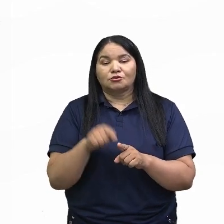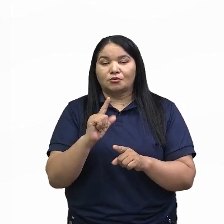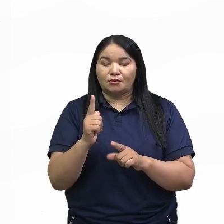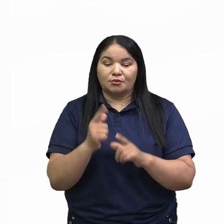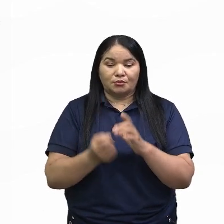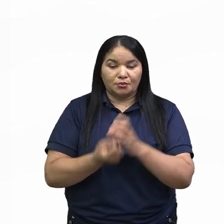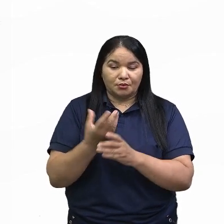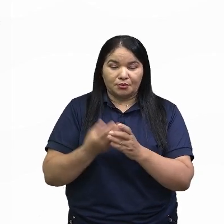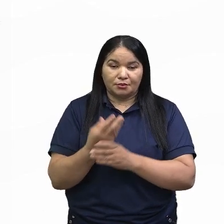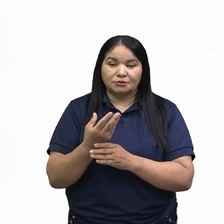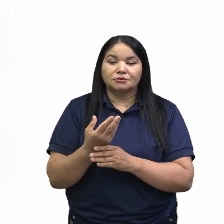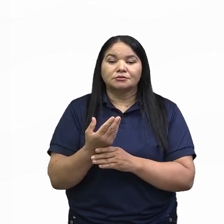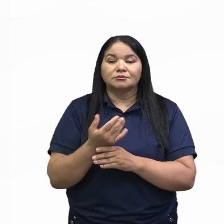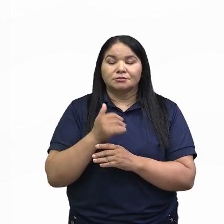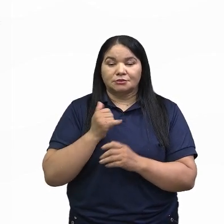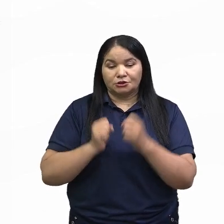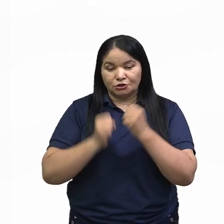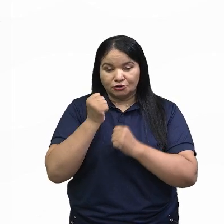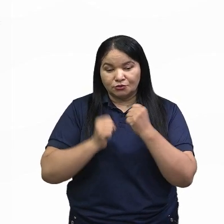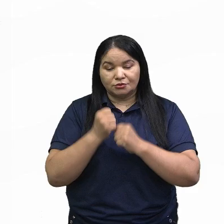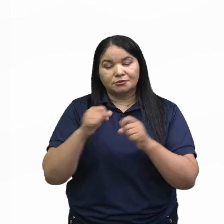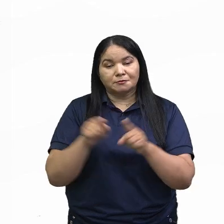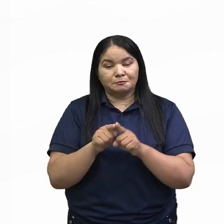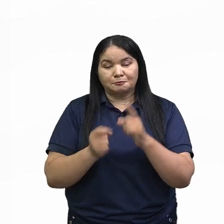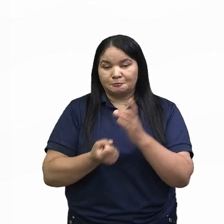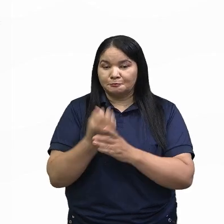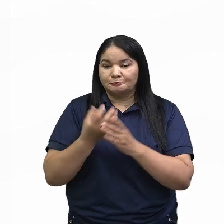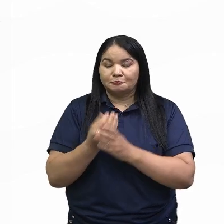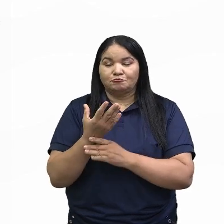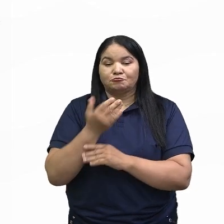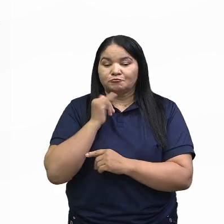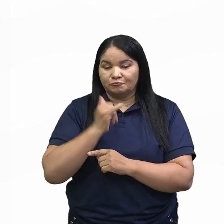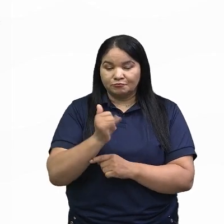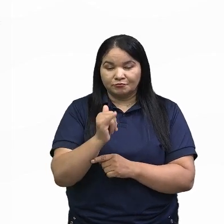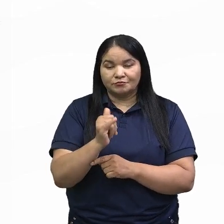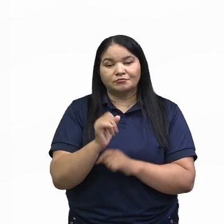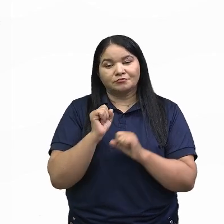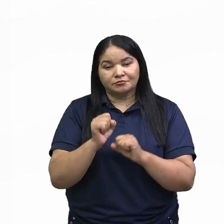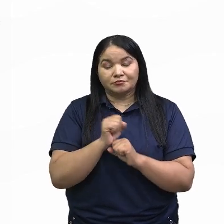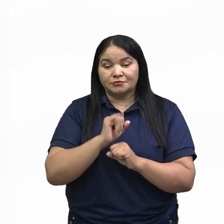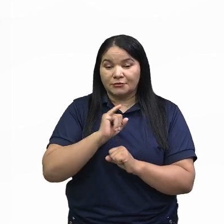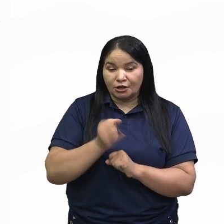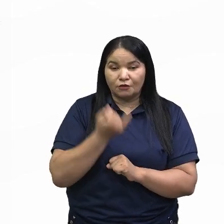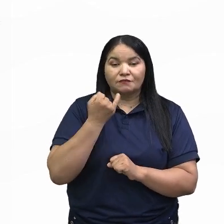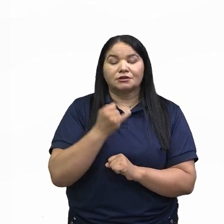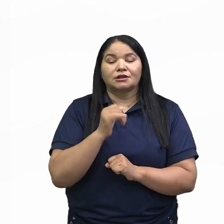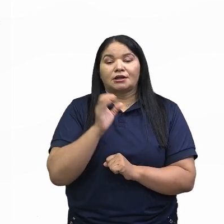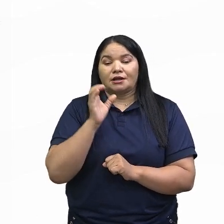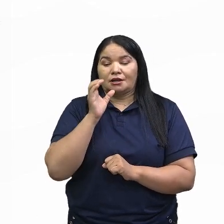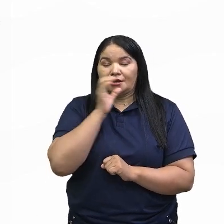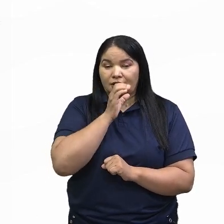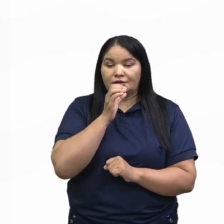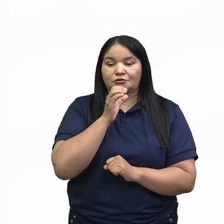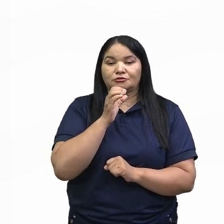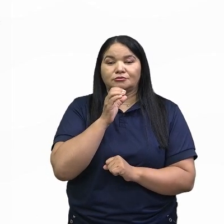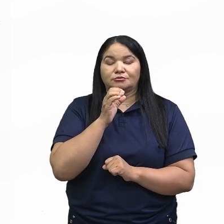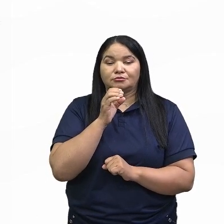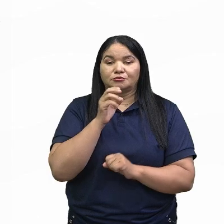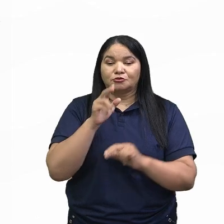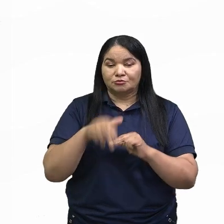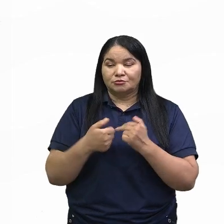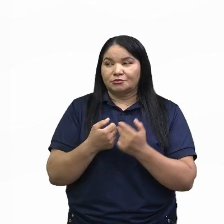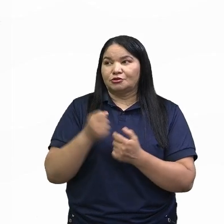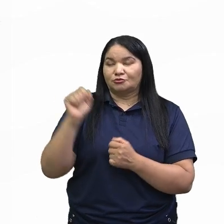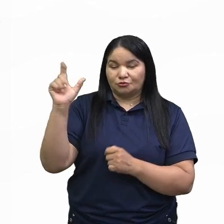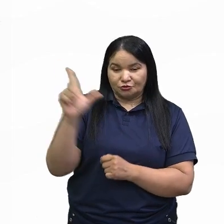de eletricidade. Então, nós podemos aproveitar, né, esse calor cedido pela luz do sol, né, que